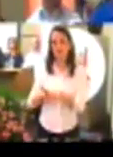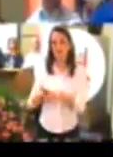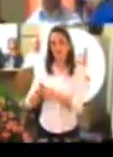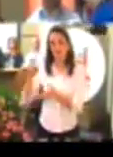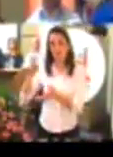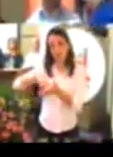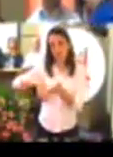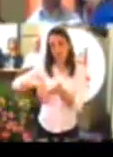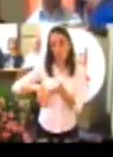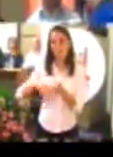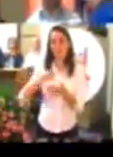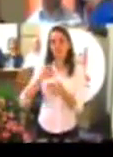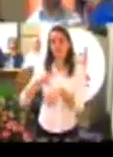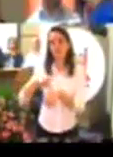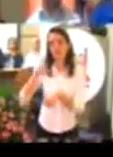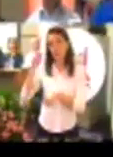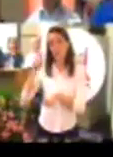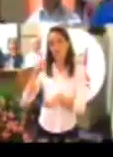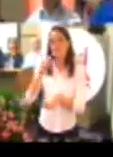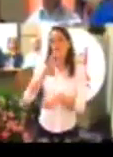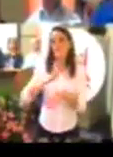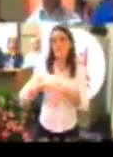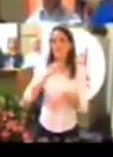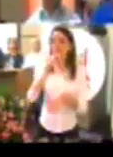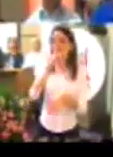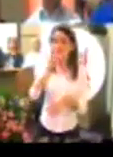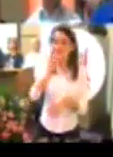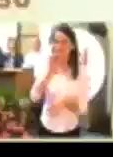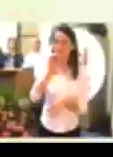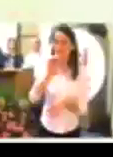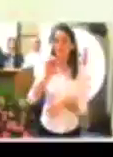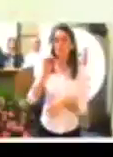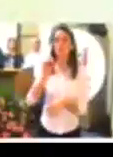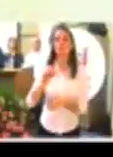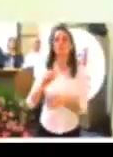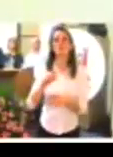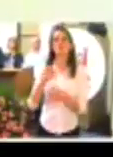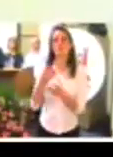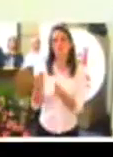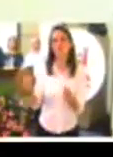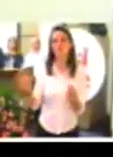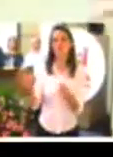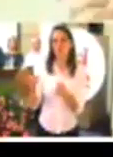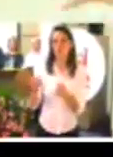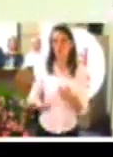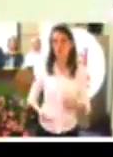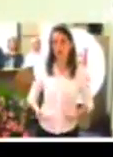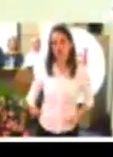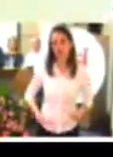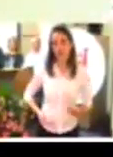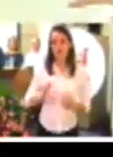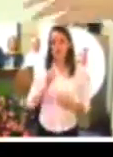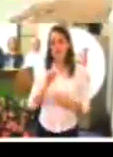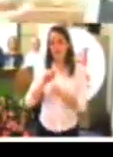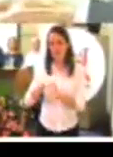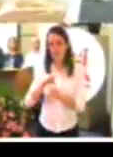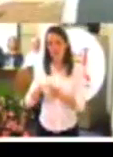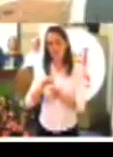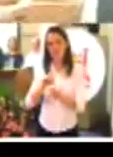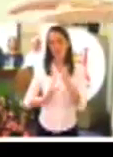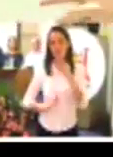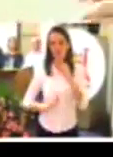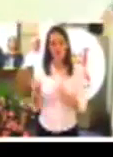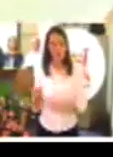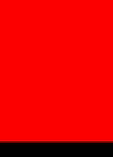curso de pós-graduação mais de 70 servidores públicos. Se a educação normal,